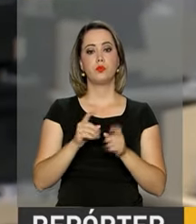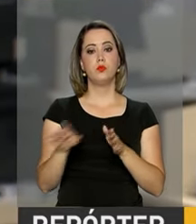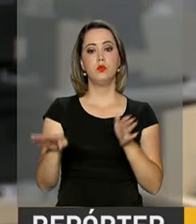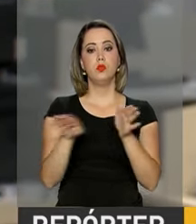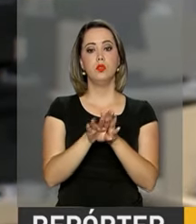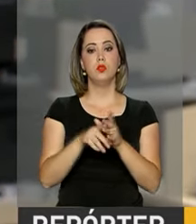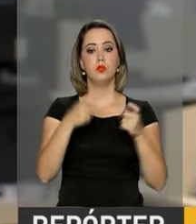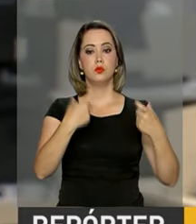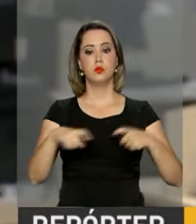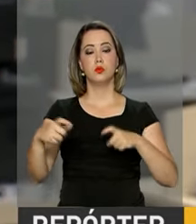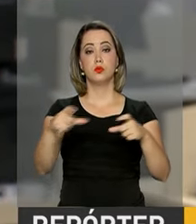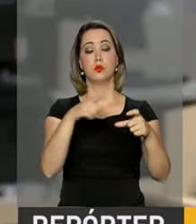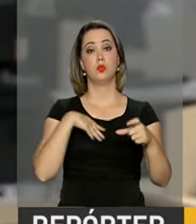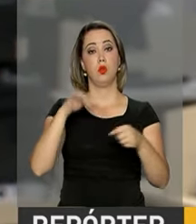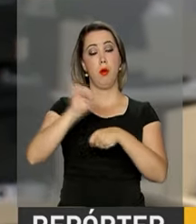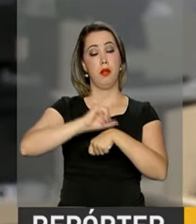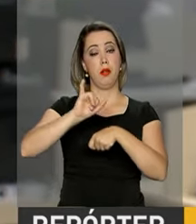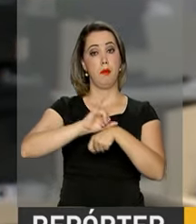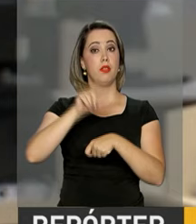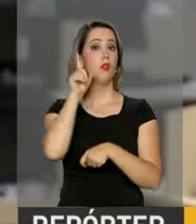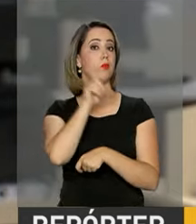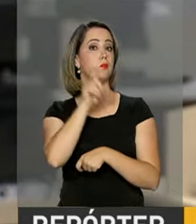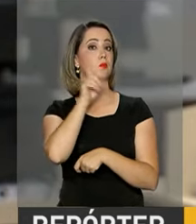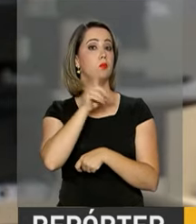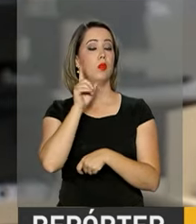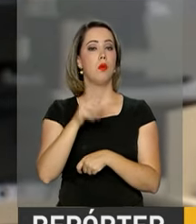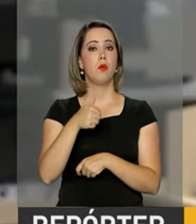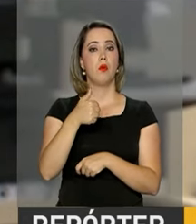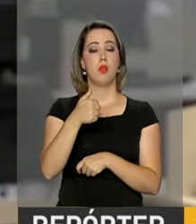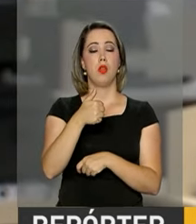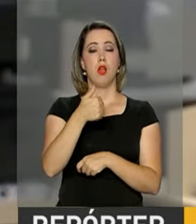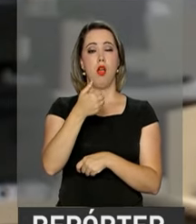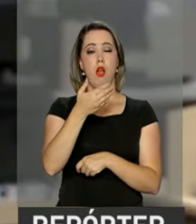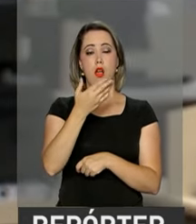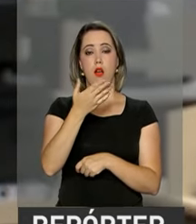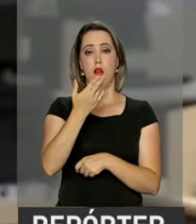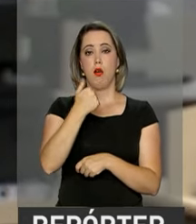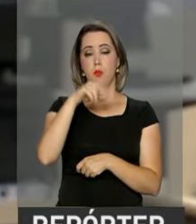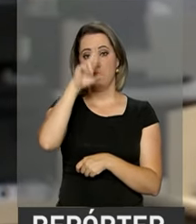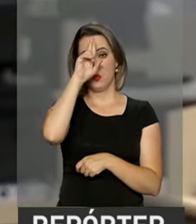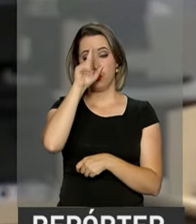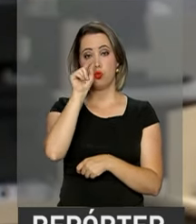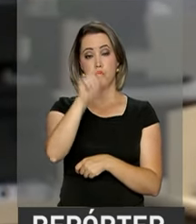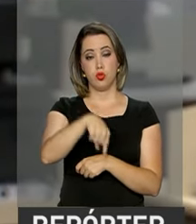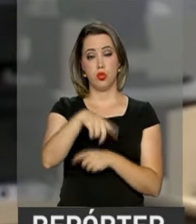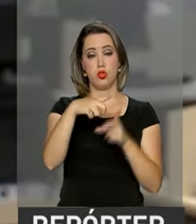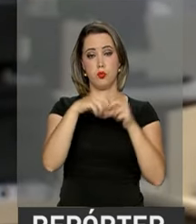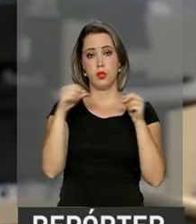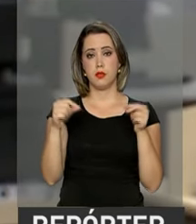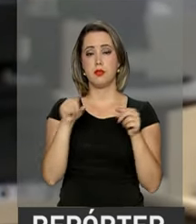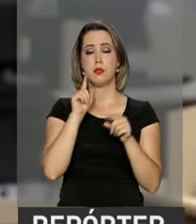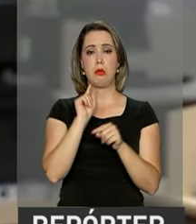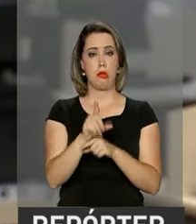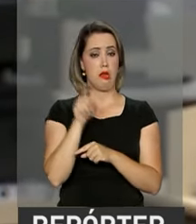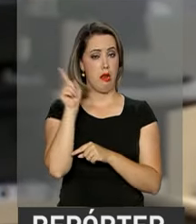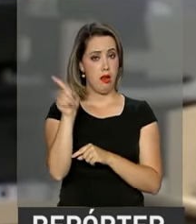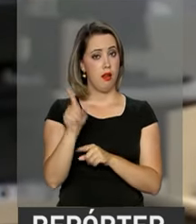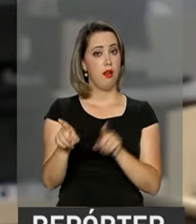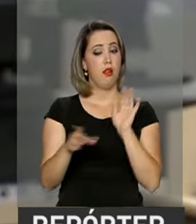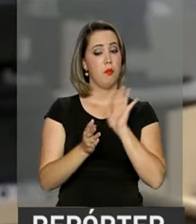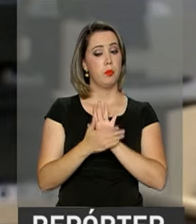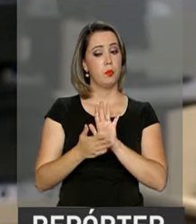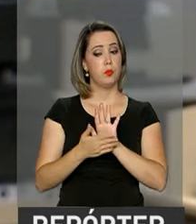chegou a Washington capital dos Estados Unidos ao meio-dia horário de Brasília 11 horas horário local por lá ele deve apresentar a